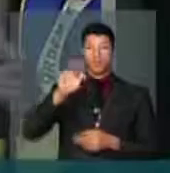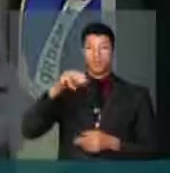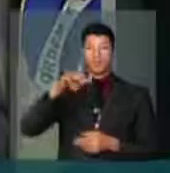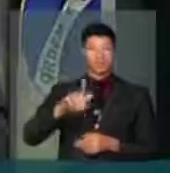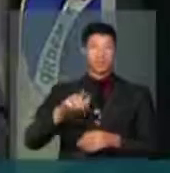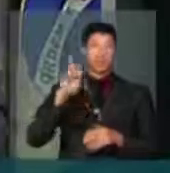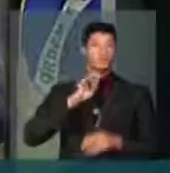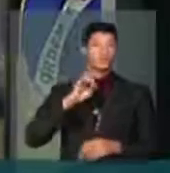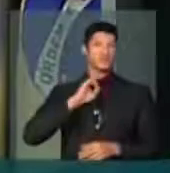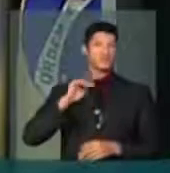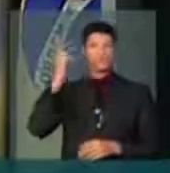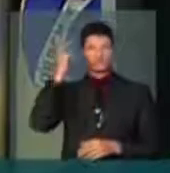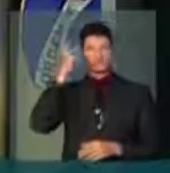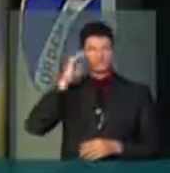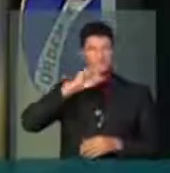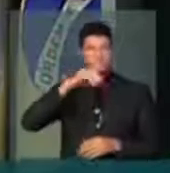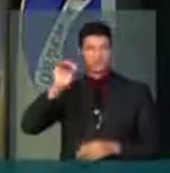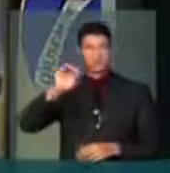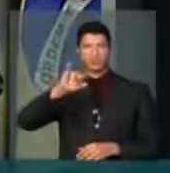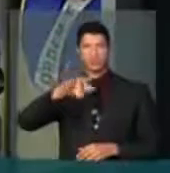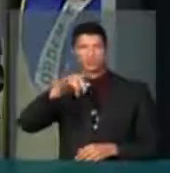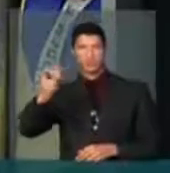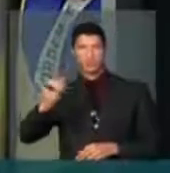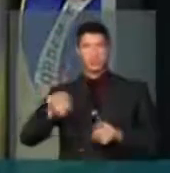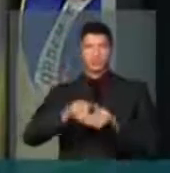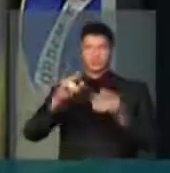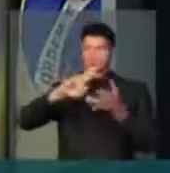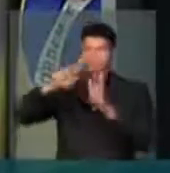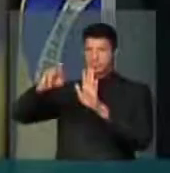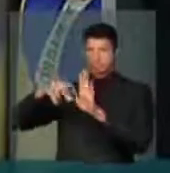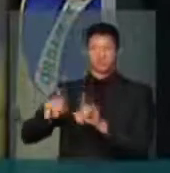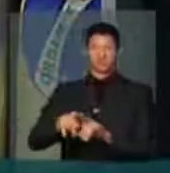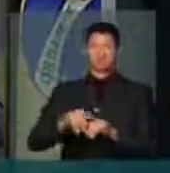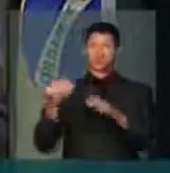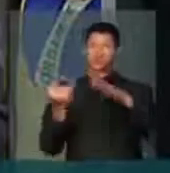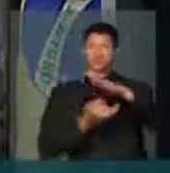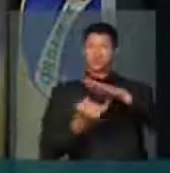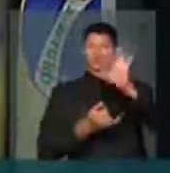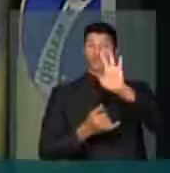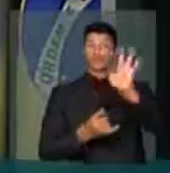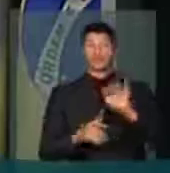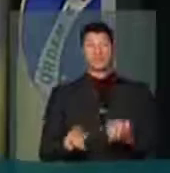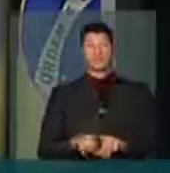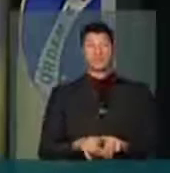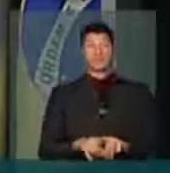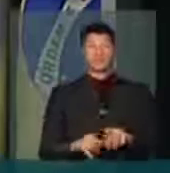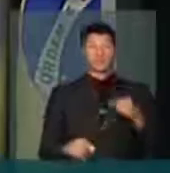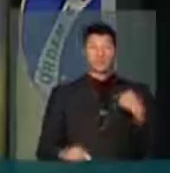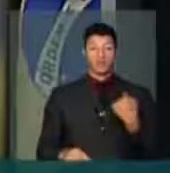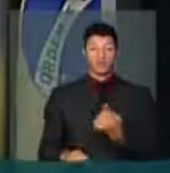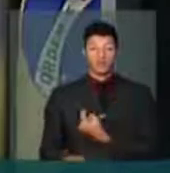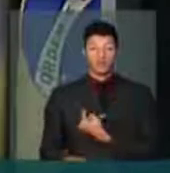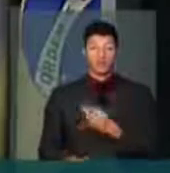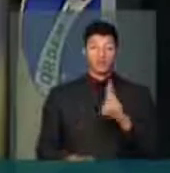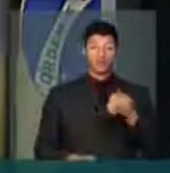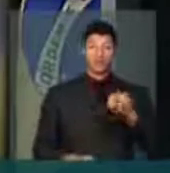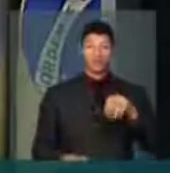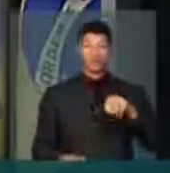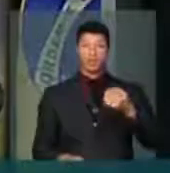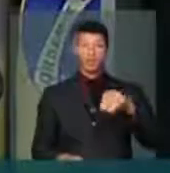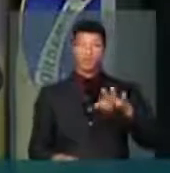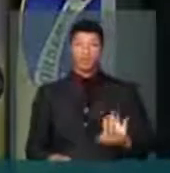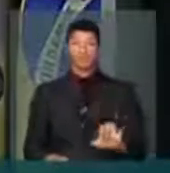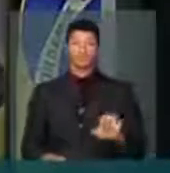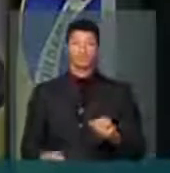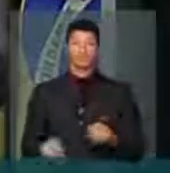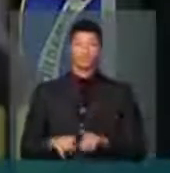Lavras, Universidade Federal de São João, o FMG, a Universidade do Triângulo, para os institutos federais, para a nossa Unimontes e para a